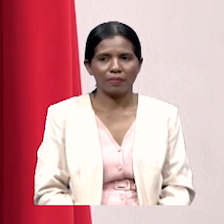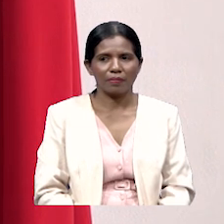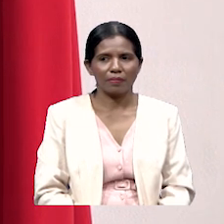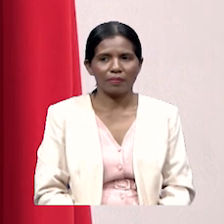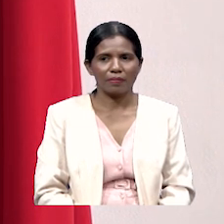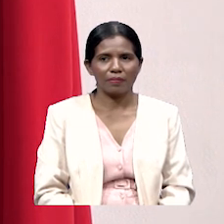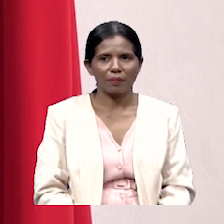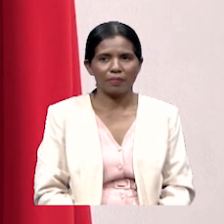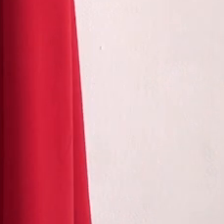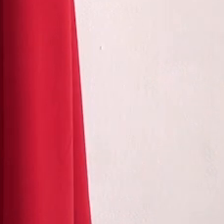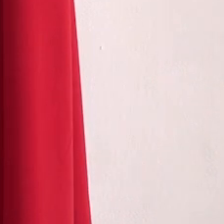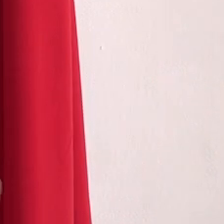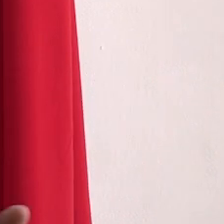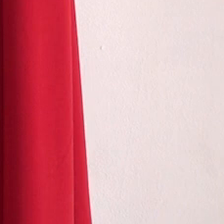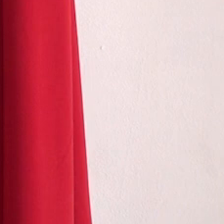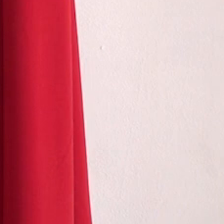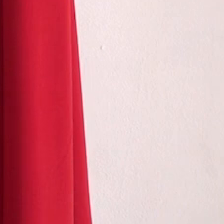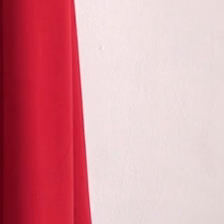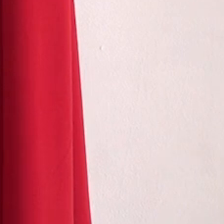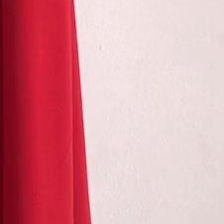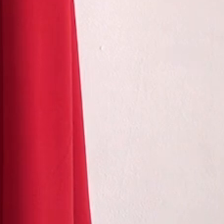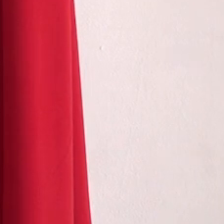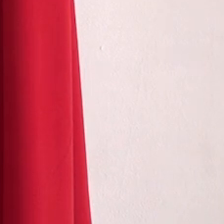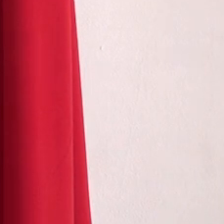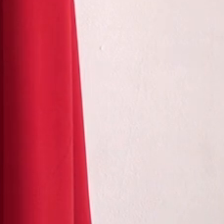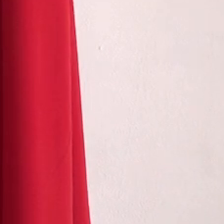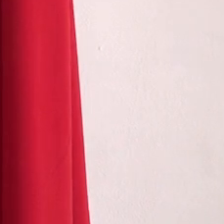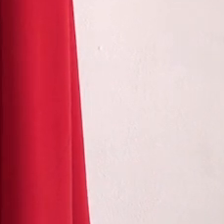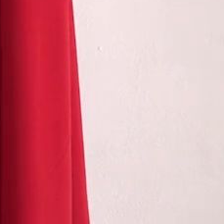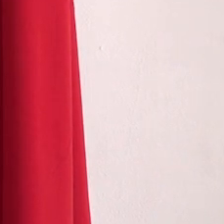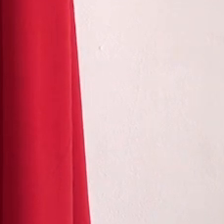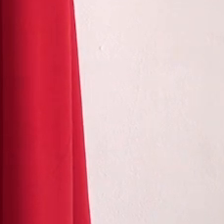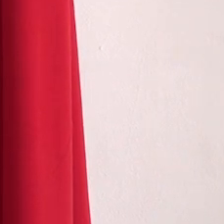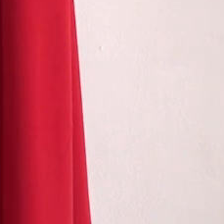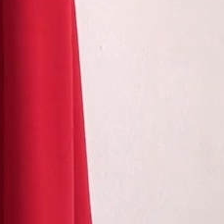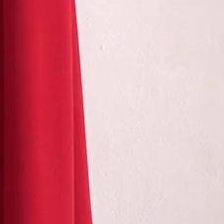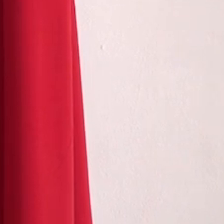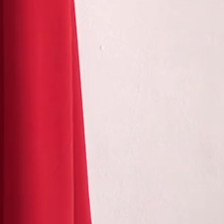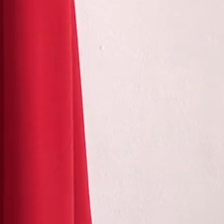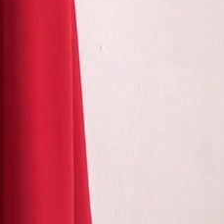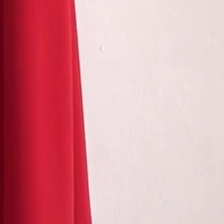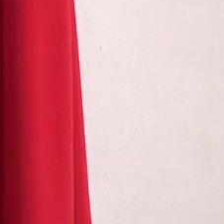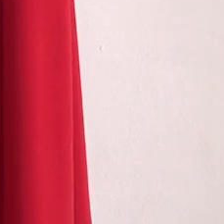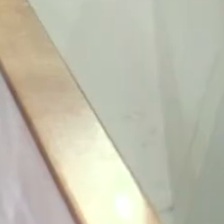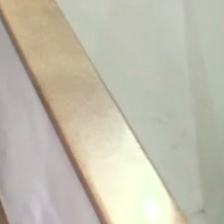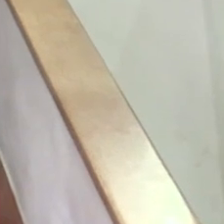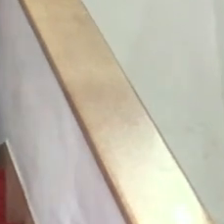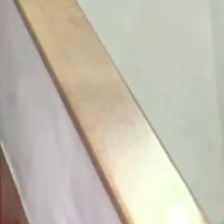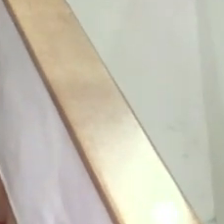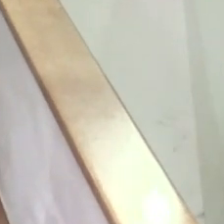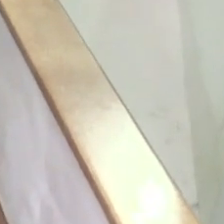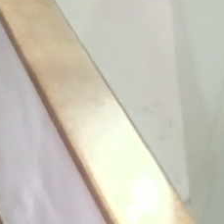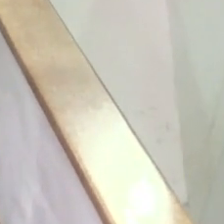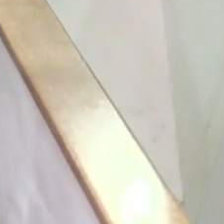secretário executivo ba comunidade dos países língua portuguesa, KCPLP. E a loron sanulo recinhito fulan